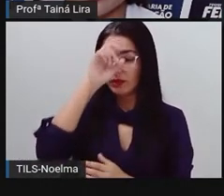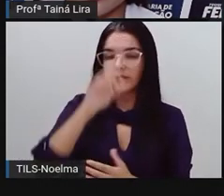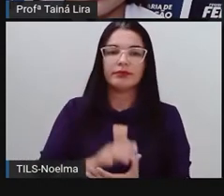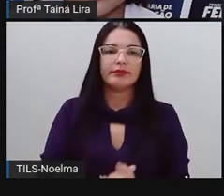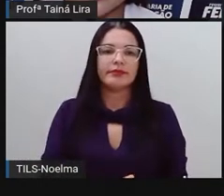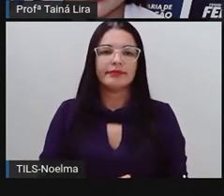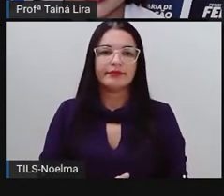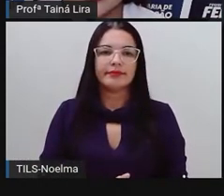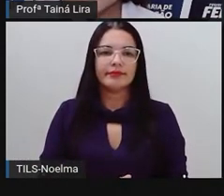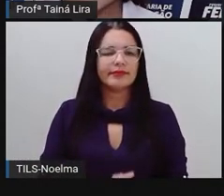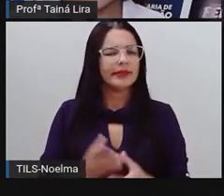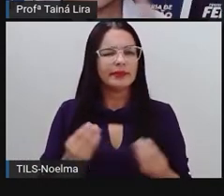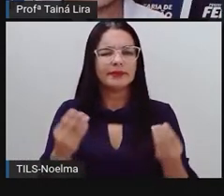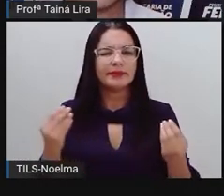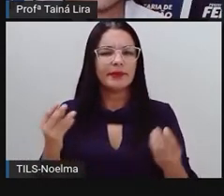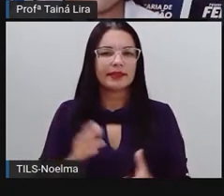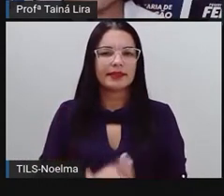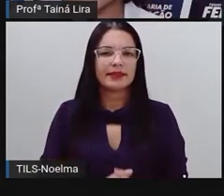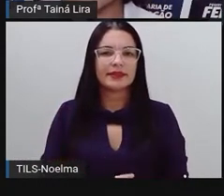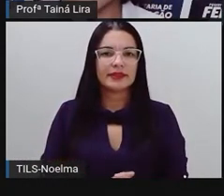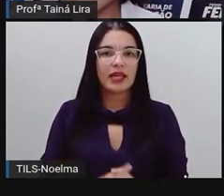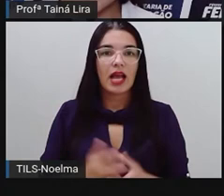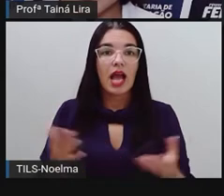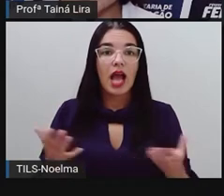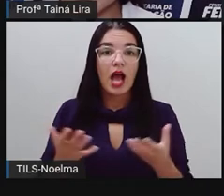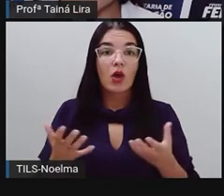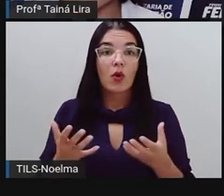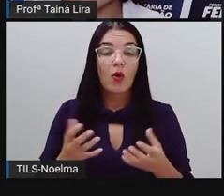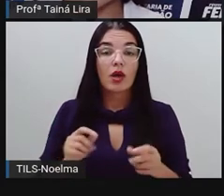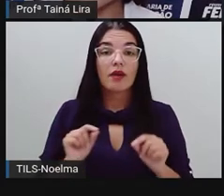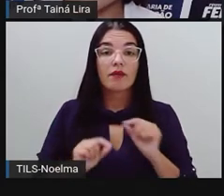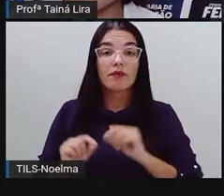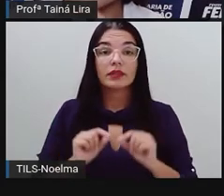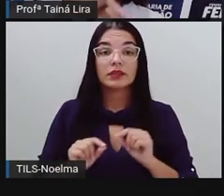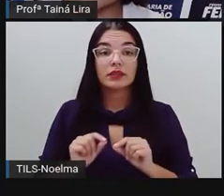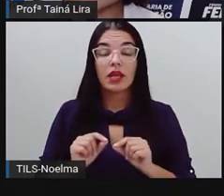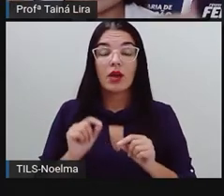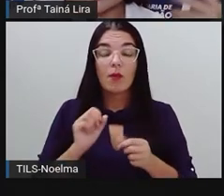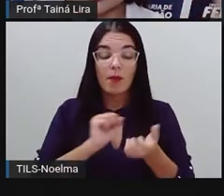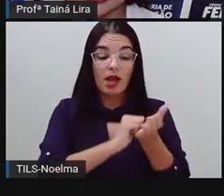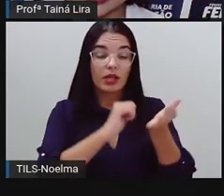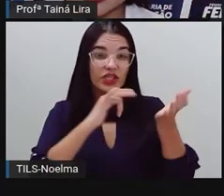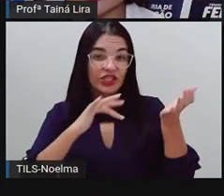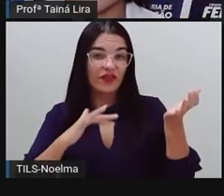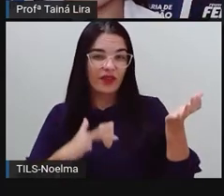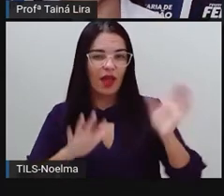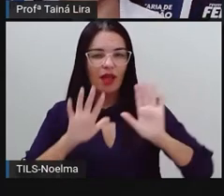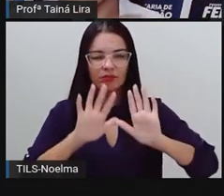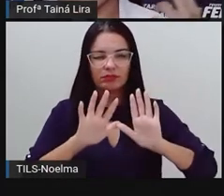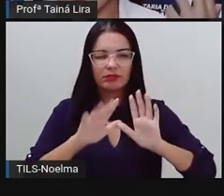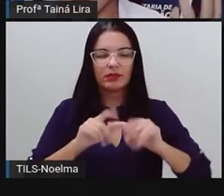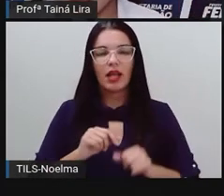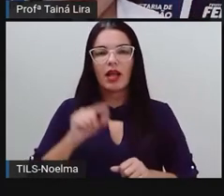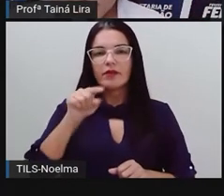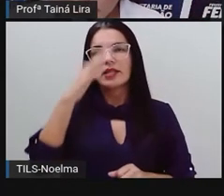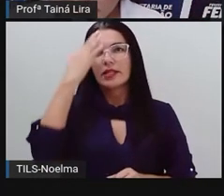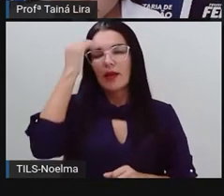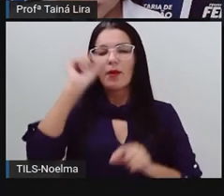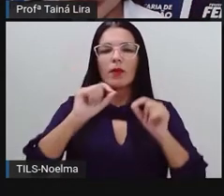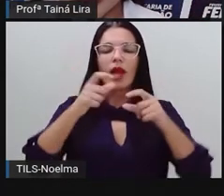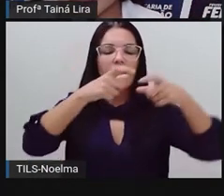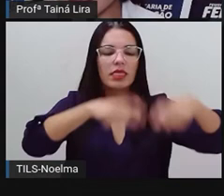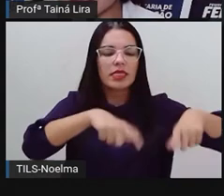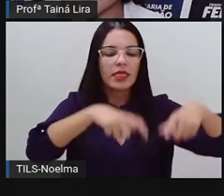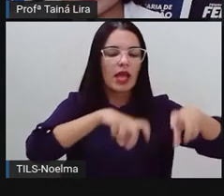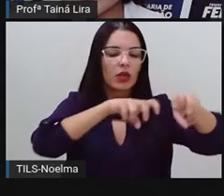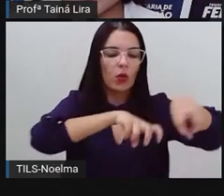Ah tá bom e agora a gente vai distribuir Aqui tá o quê que geralmente têm no campo e o que é que geralmente têm na